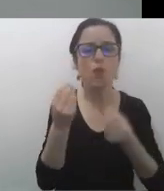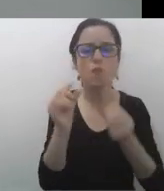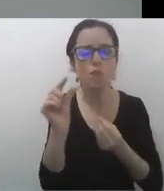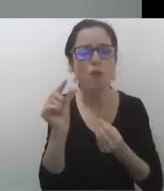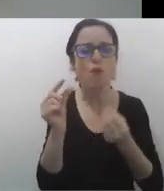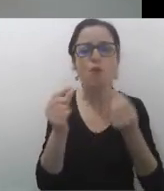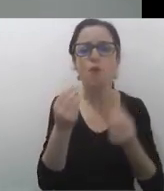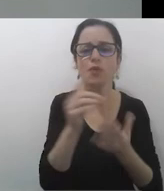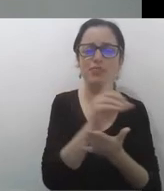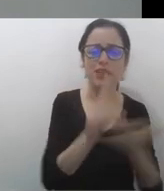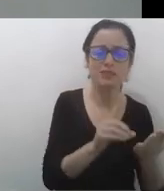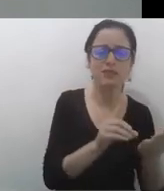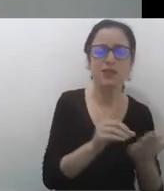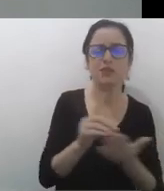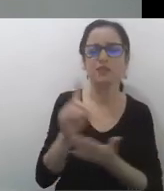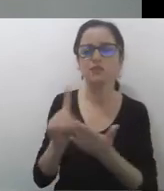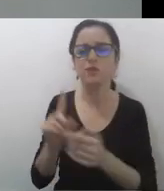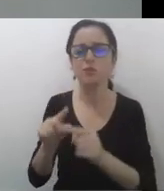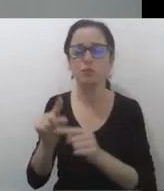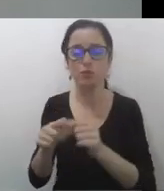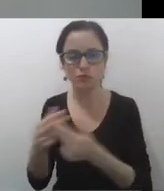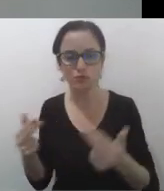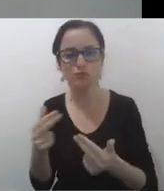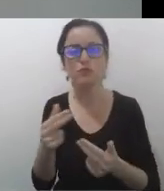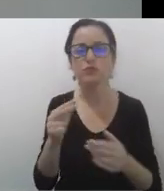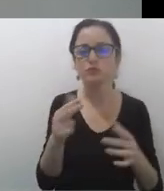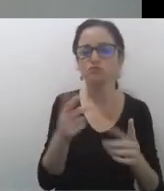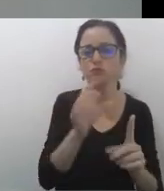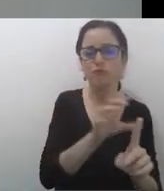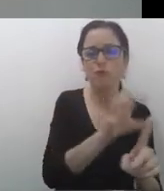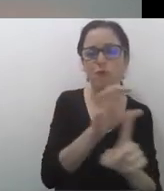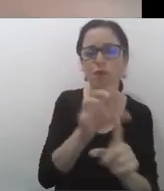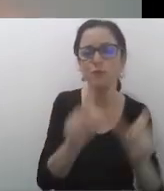que o design gráfico, o design de produto é absorvido